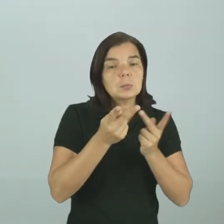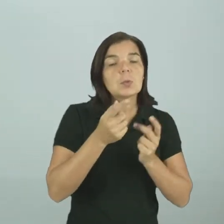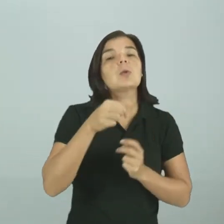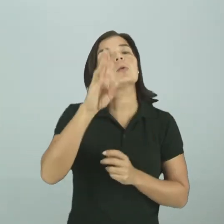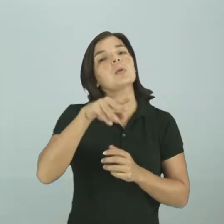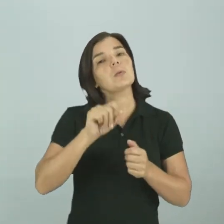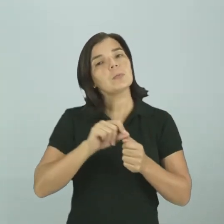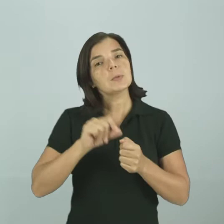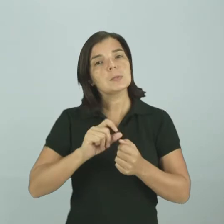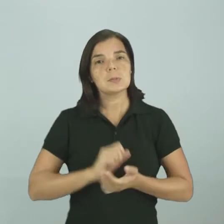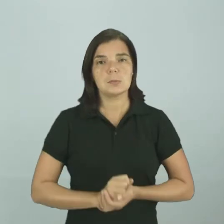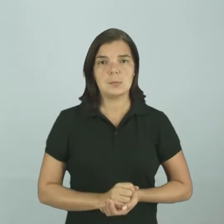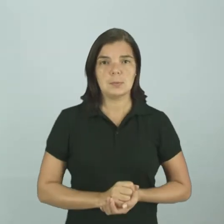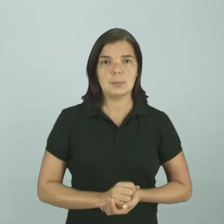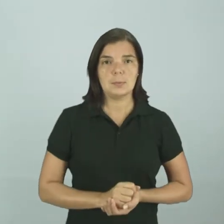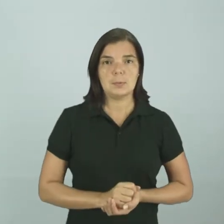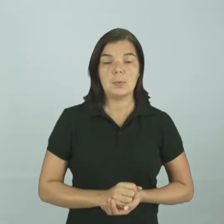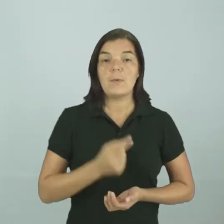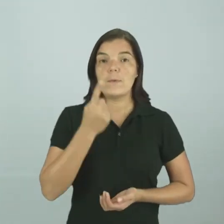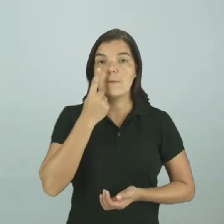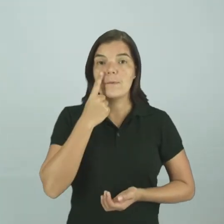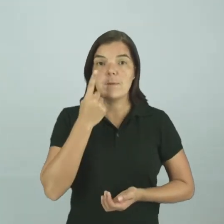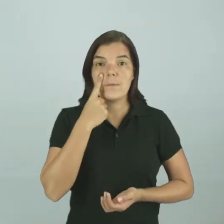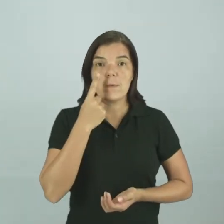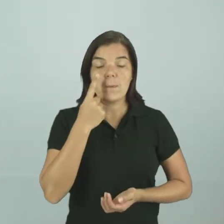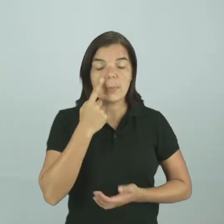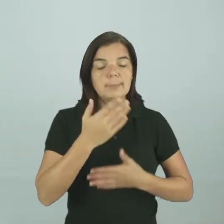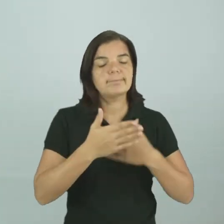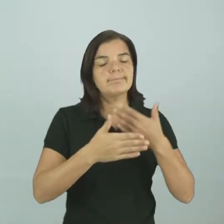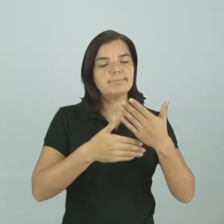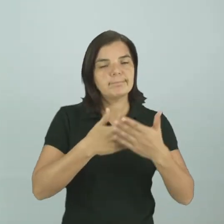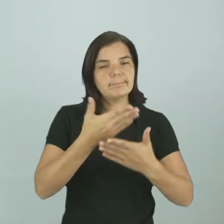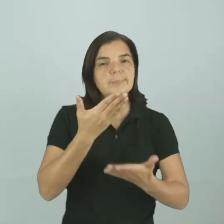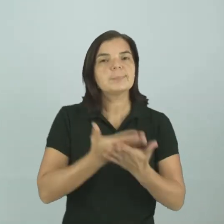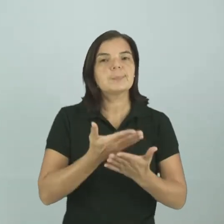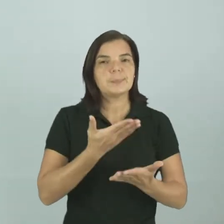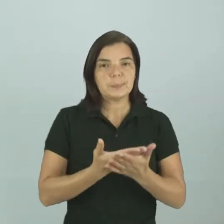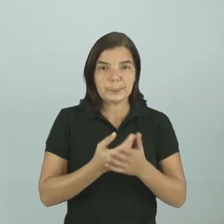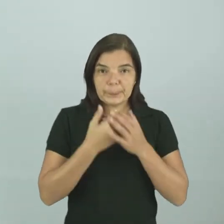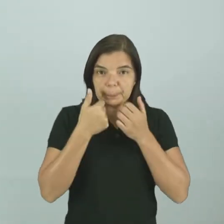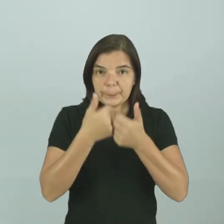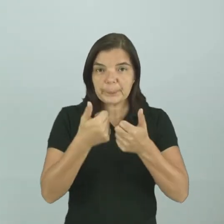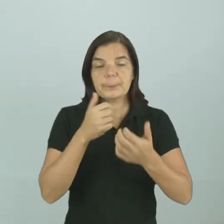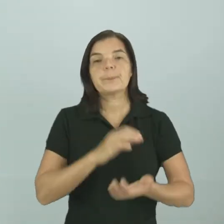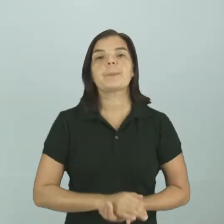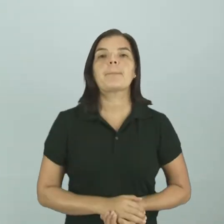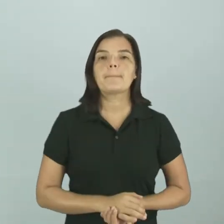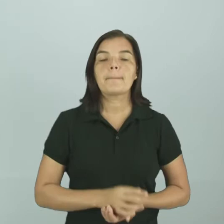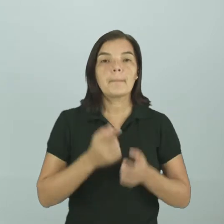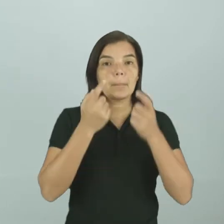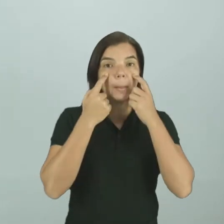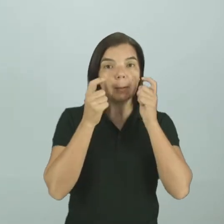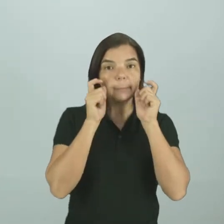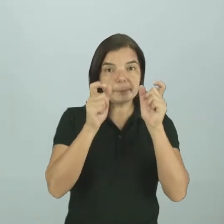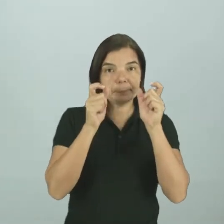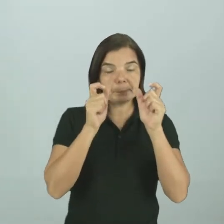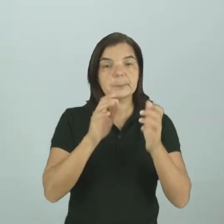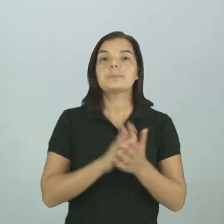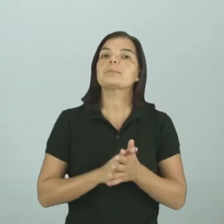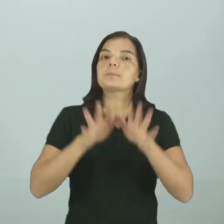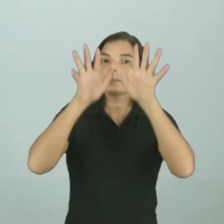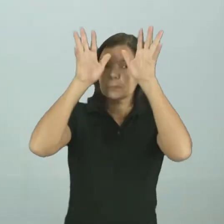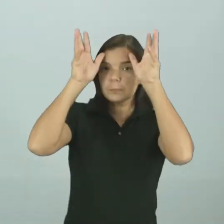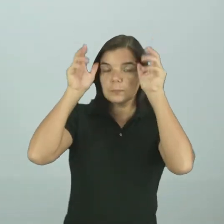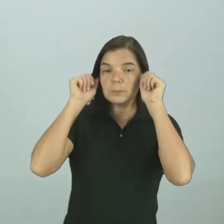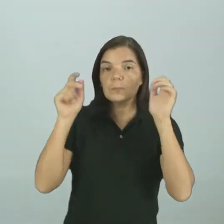fazia isso? Isso nós vamos ver no decorrer da nossa aula, tudo bem? Então preste bastante atenção. Ó. O